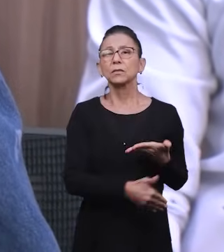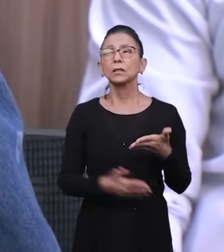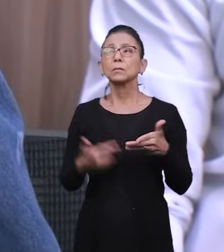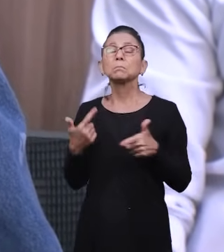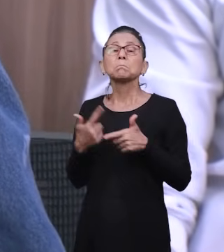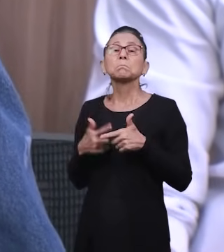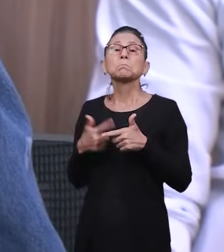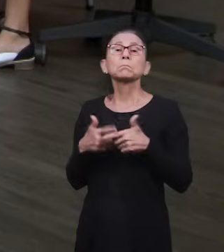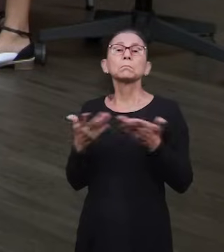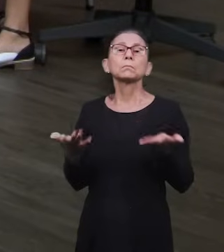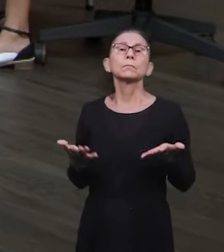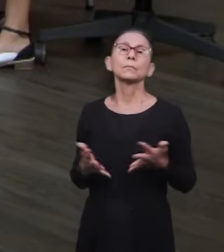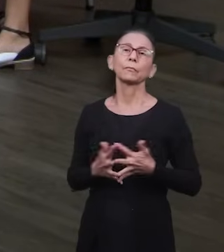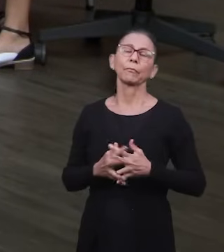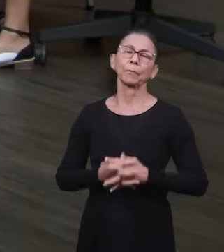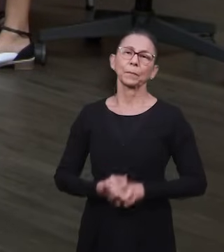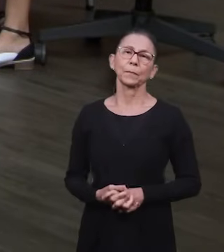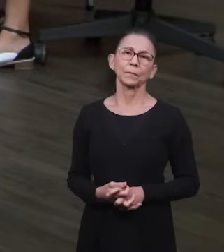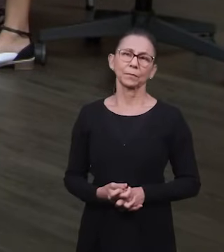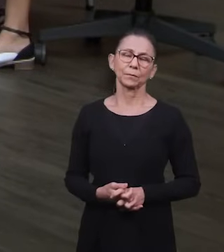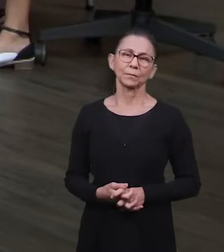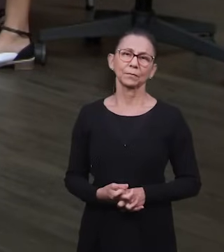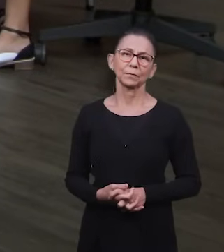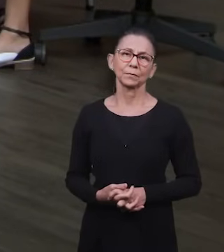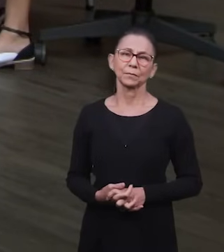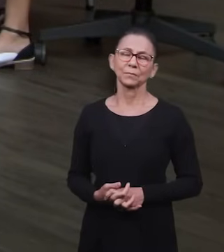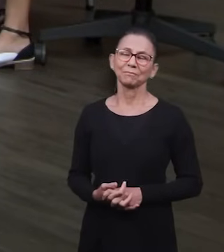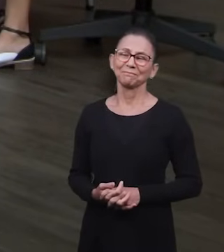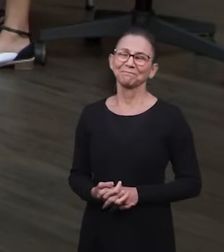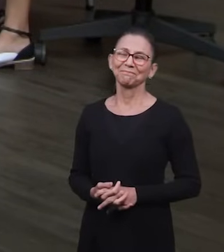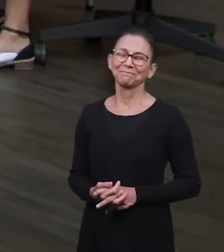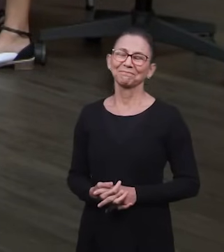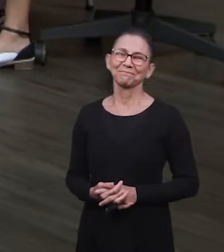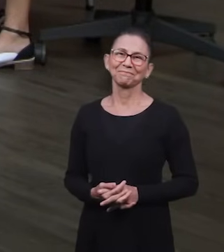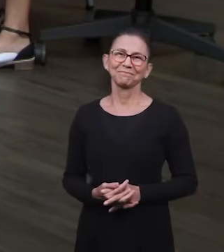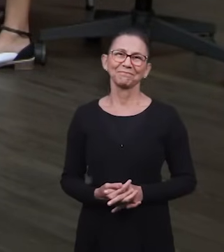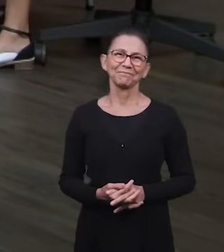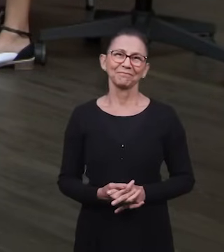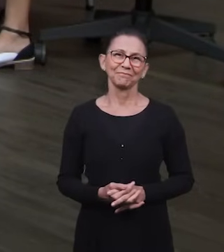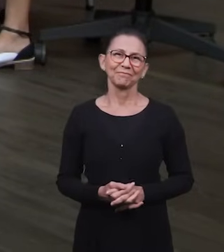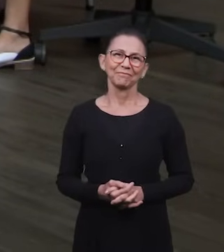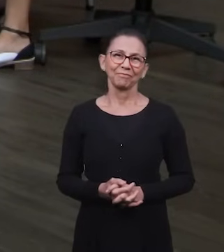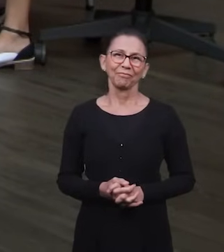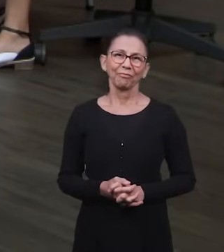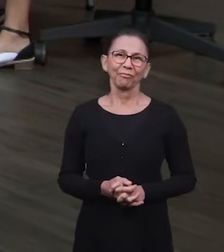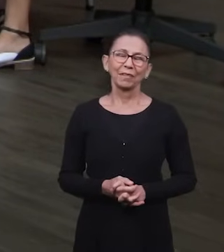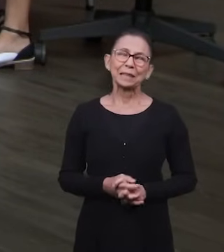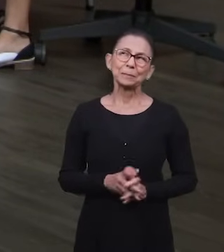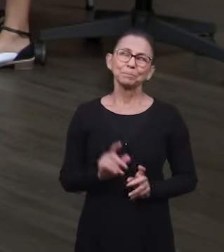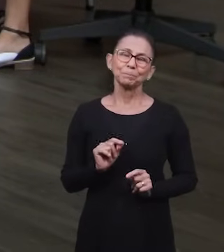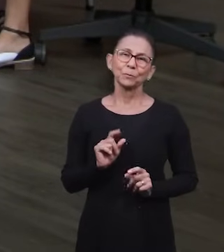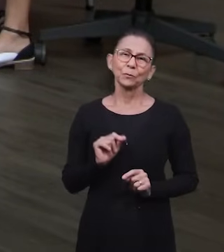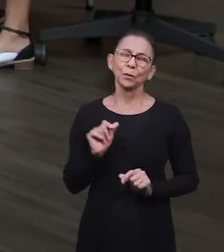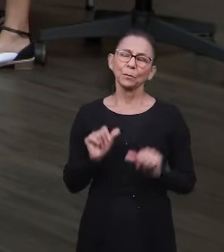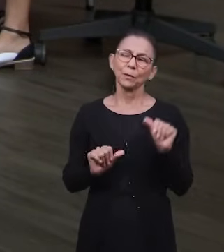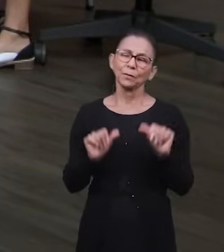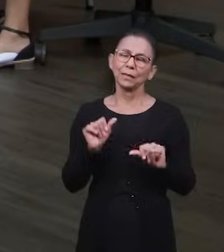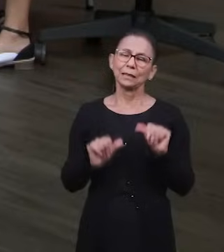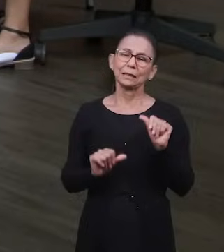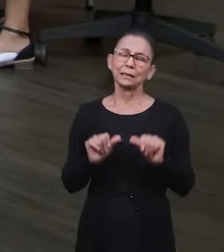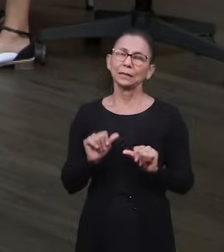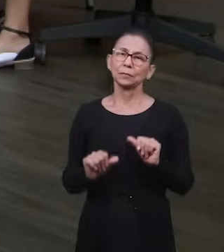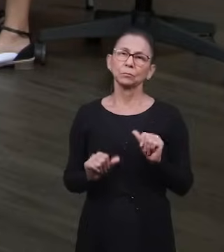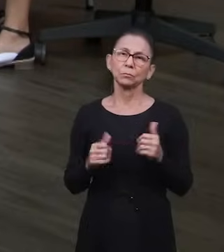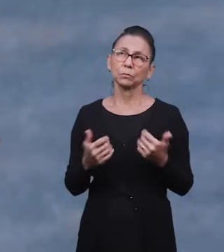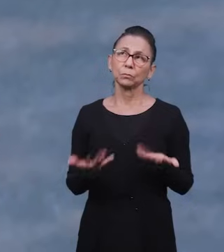fé? Vamos lá. Essa pergunta aí, lógico, você tem muito... O que leva uma pessoa a